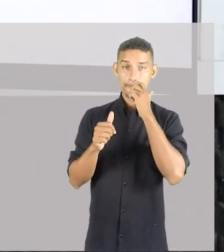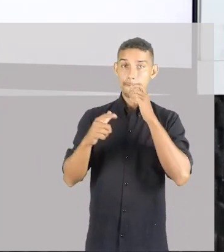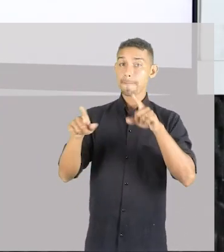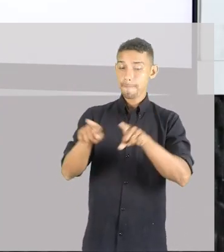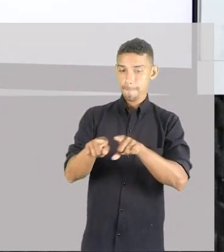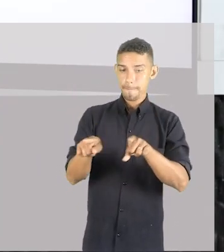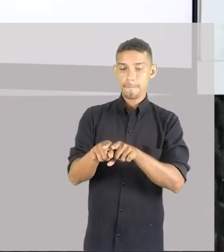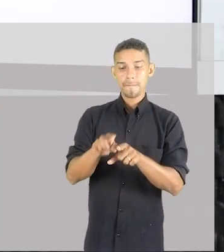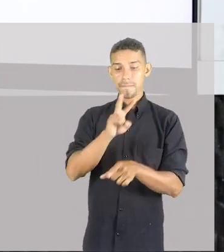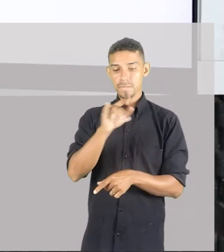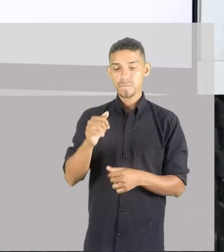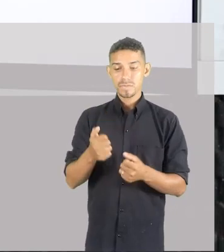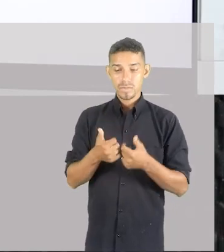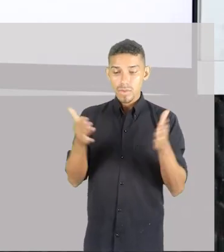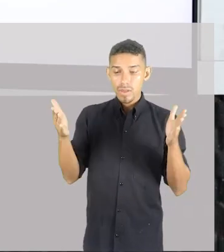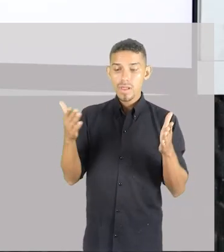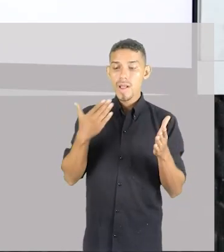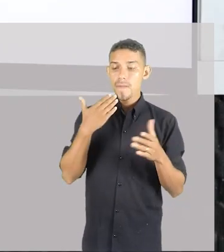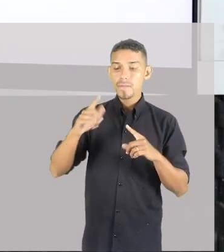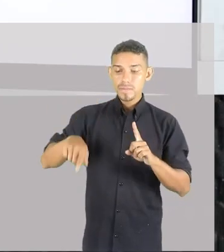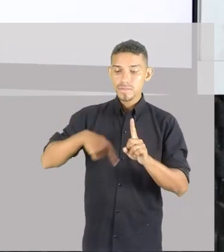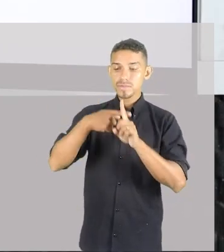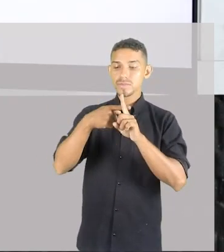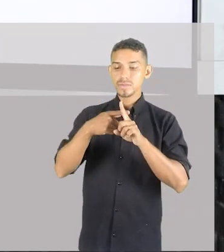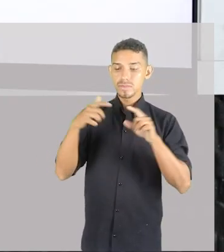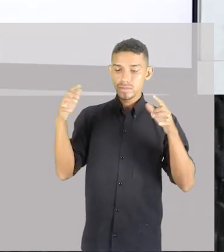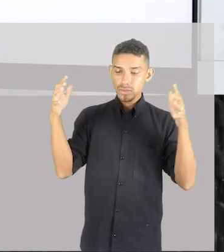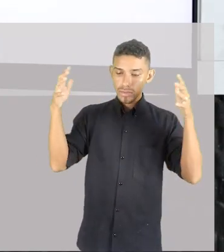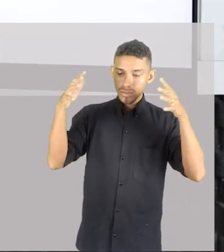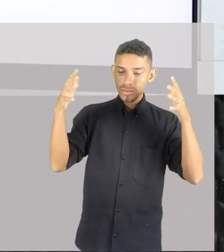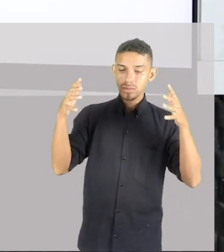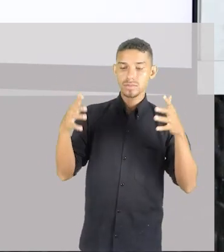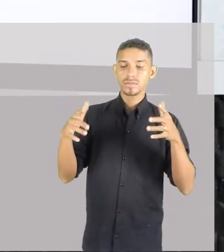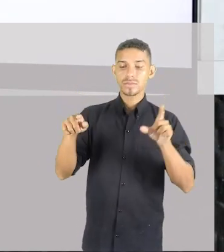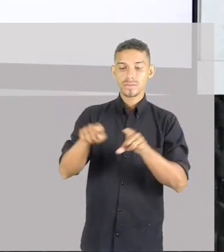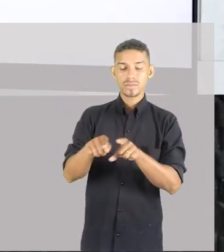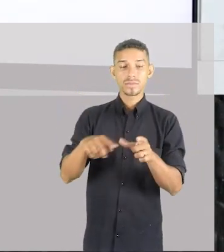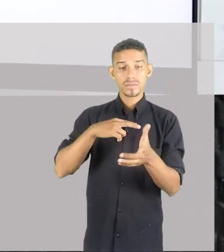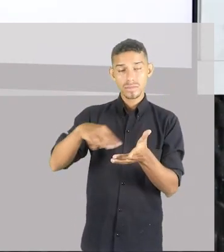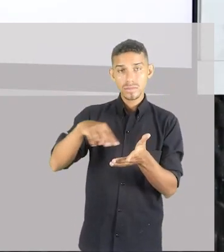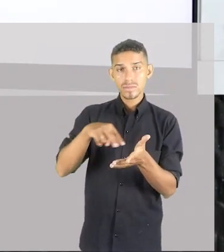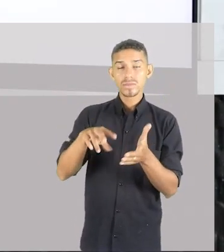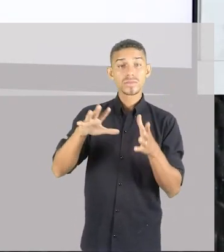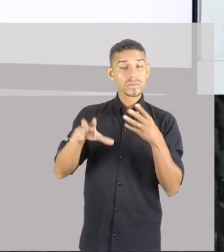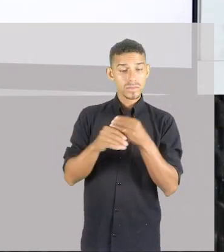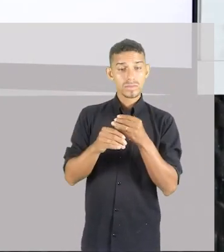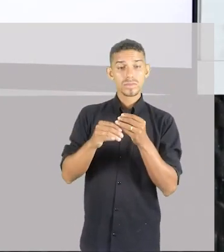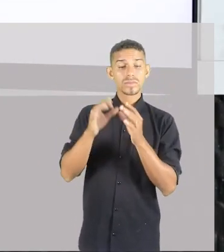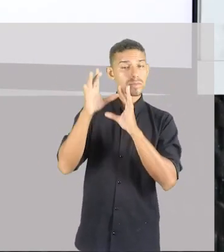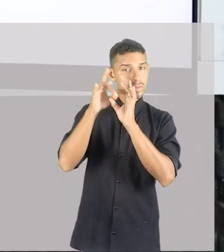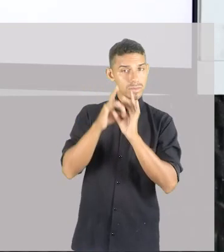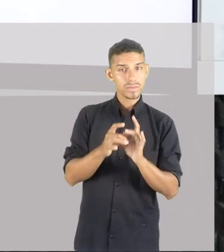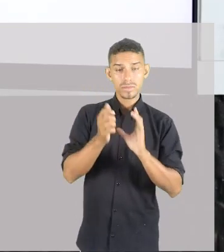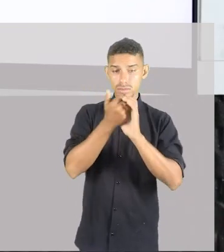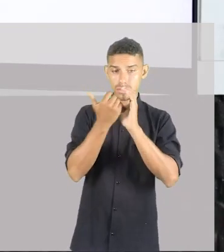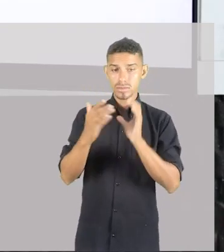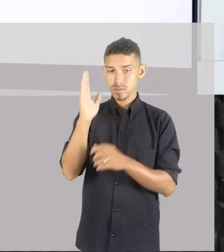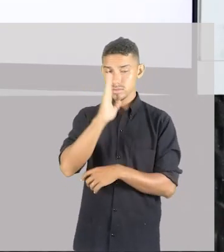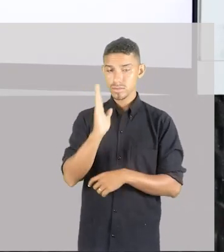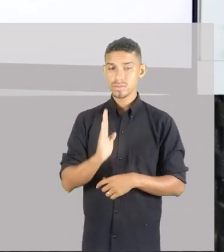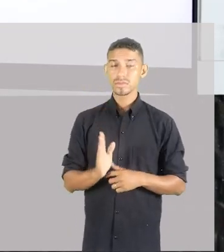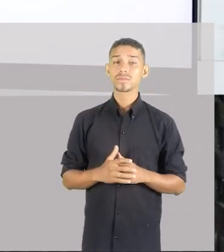a a apelo para mais manifestações de street Dan inclusive com com características brasileiras ou